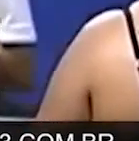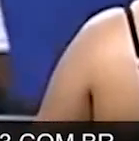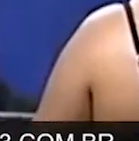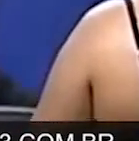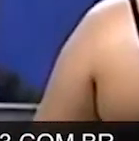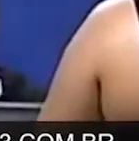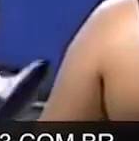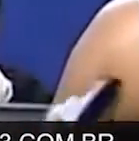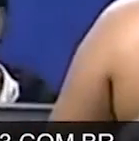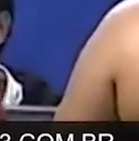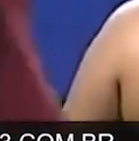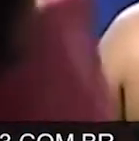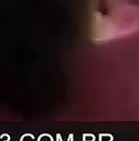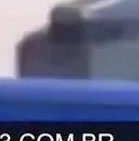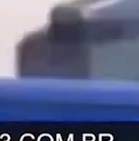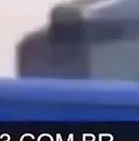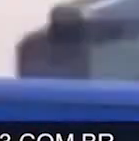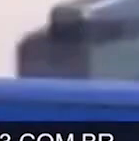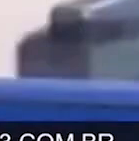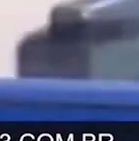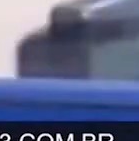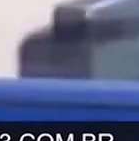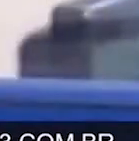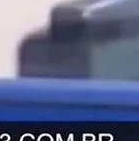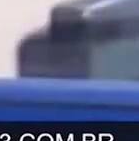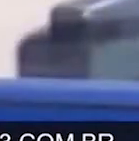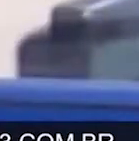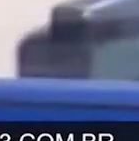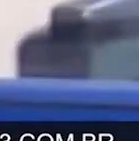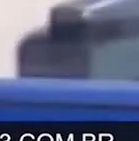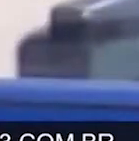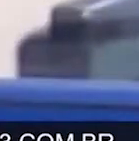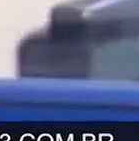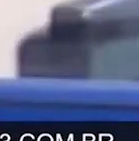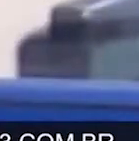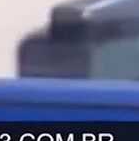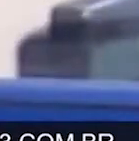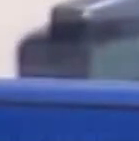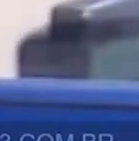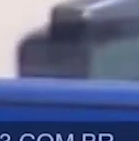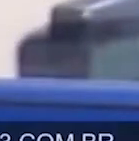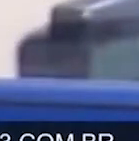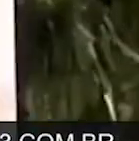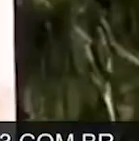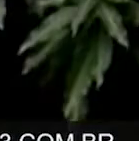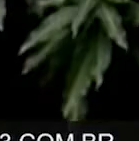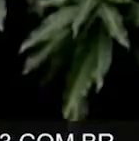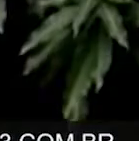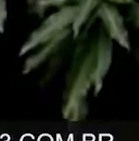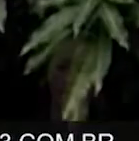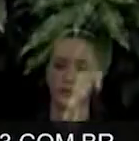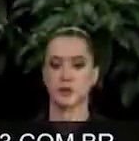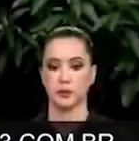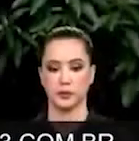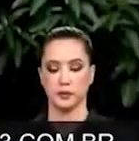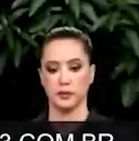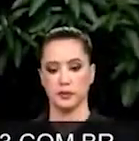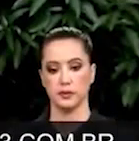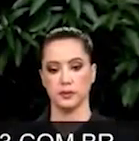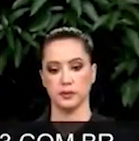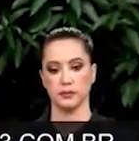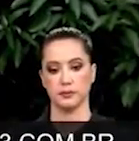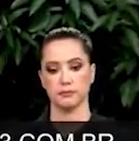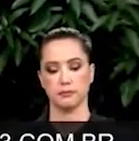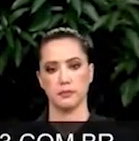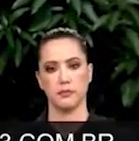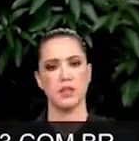esse ano a declaração já pode começar a ser enviada mais cedo. Atenção na reportagem.